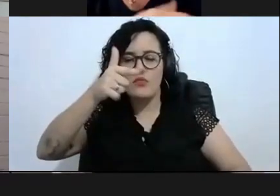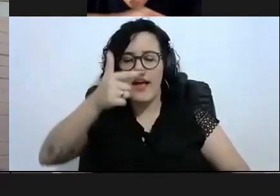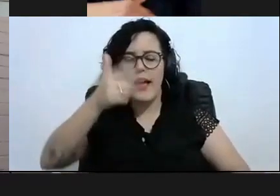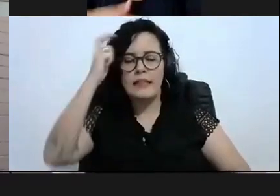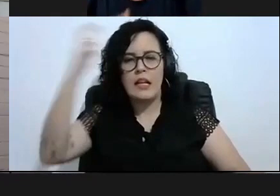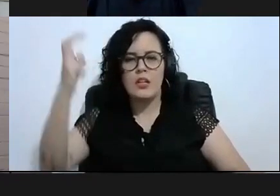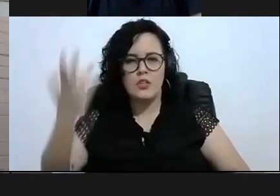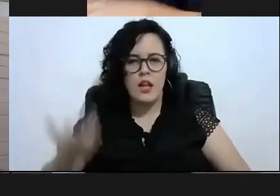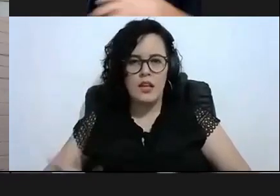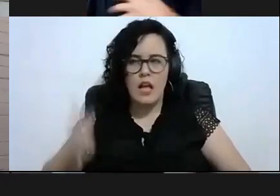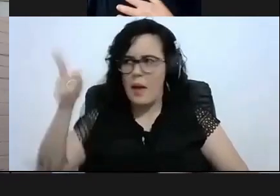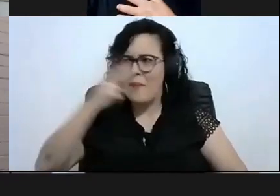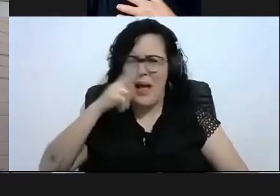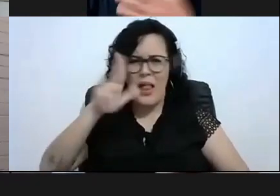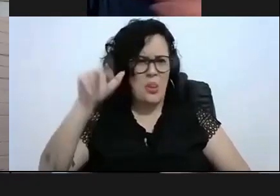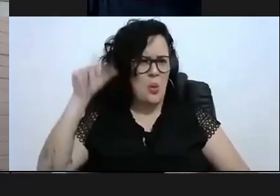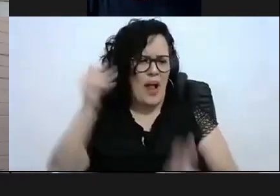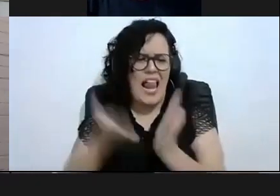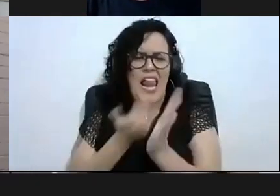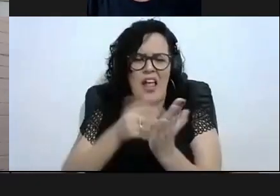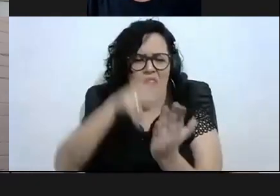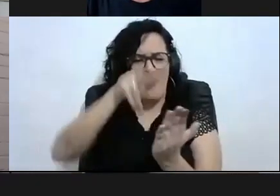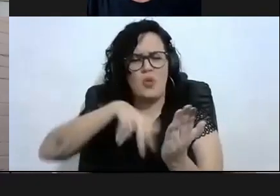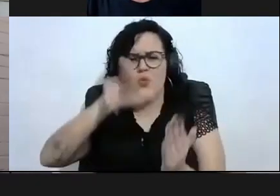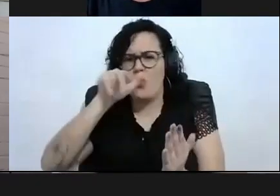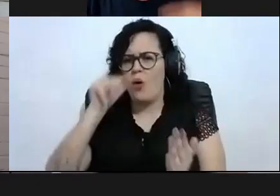dele. E eu rezo